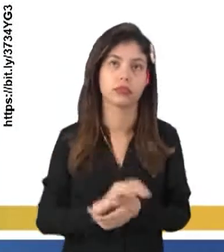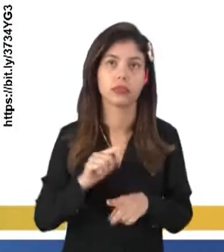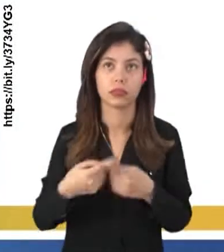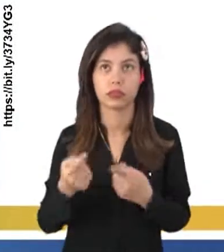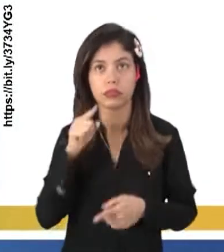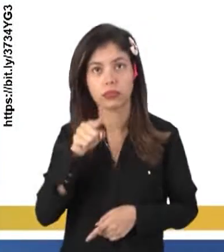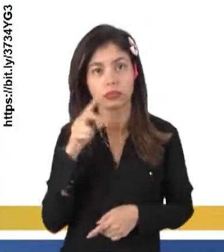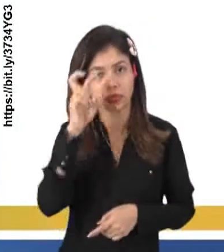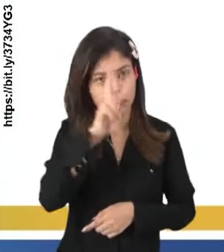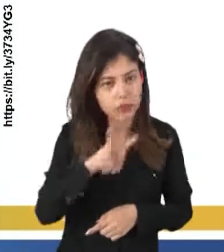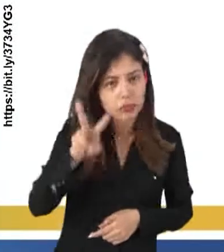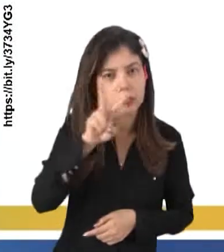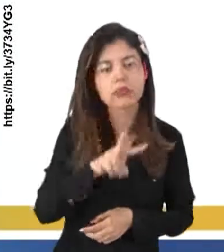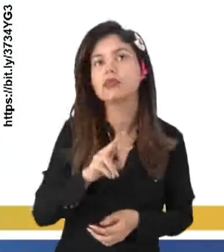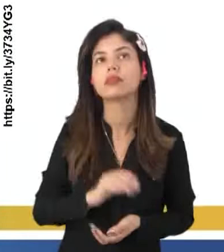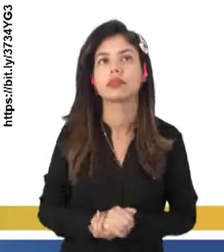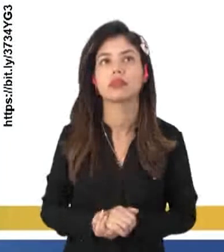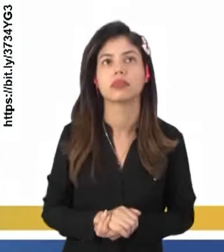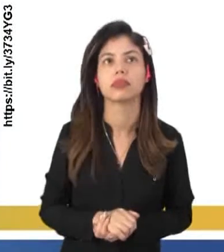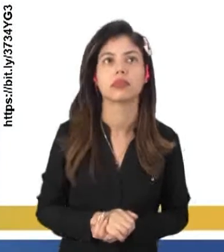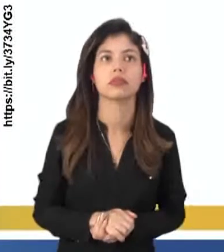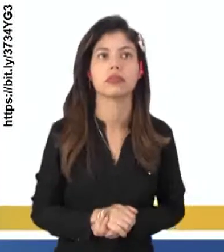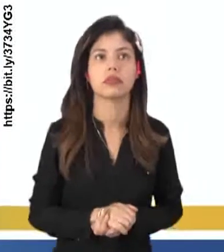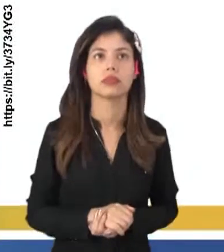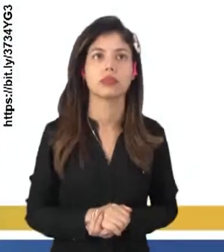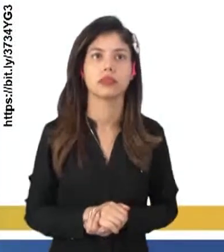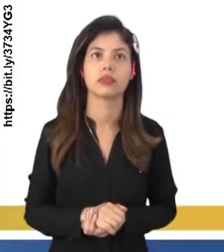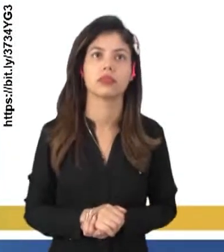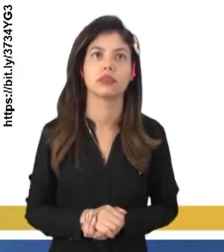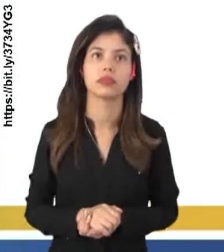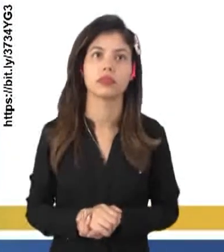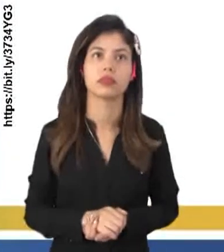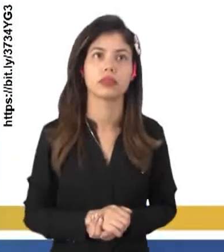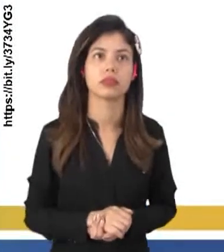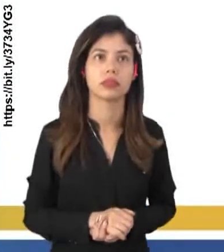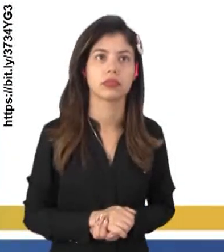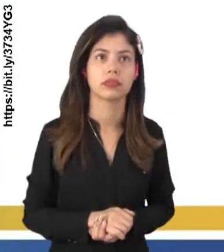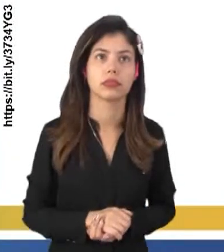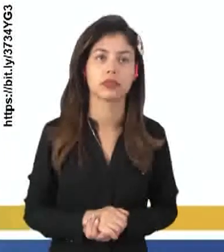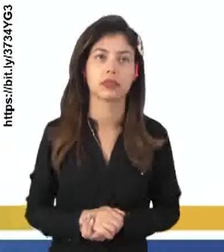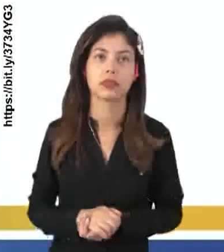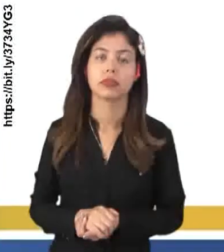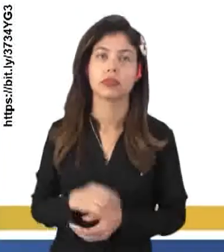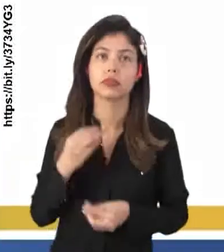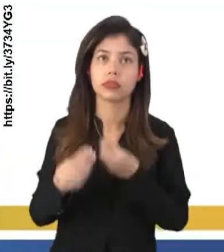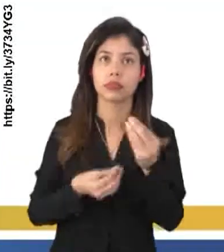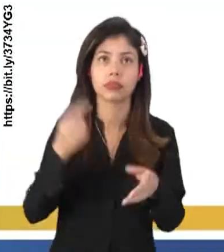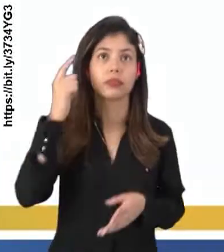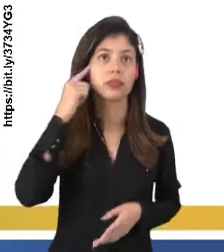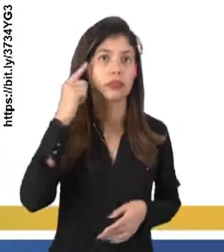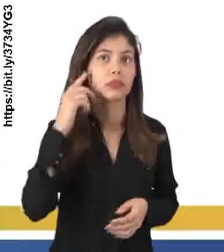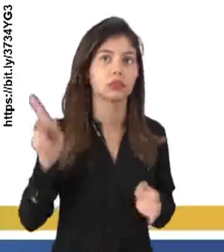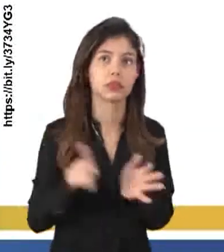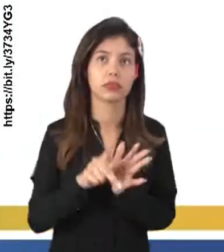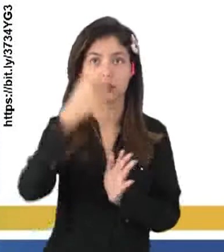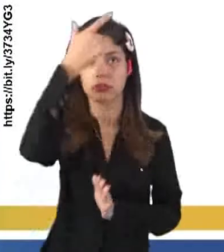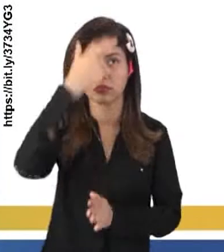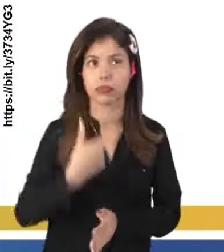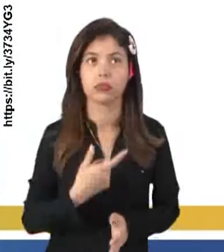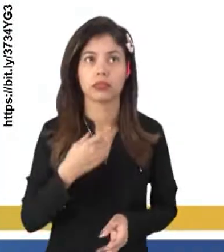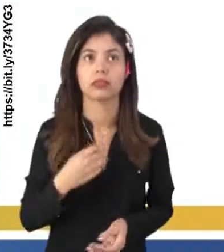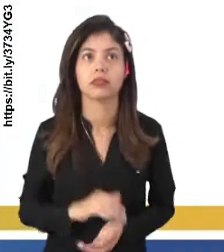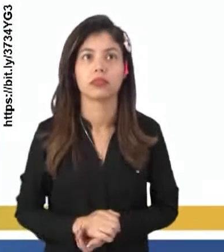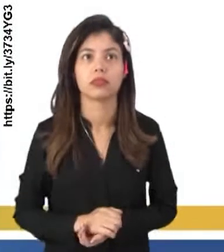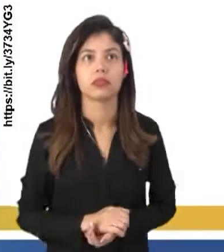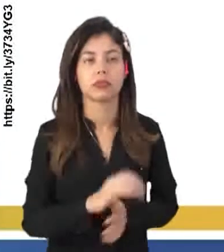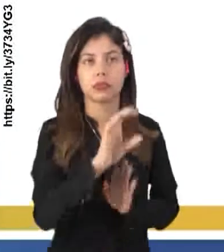mas você visualiza. Eu vou só ler essa parte do meio que diz aí filosofia de vida. É uma forma de pensamento sobre si